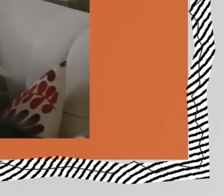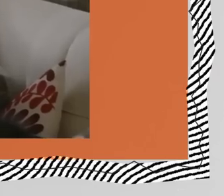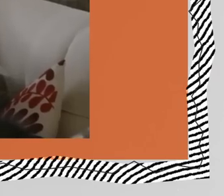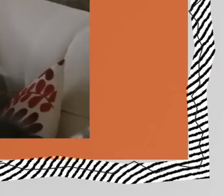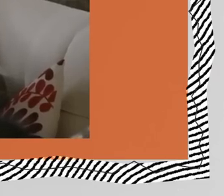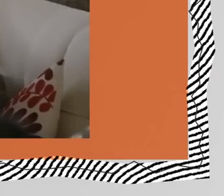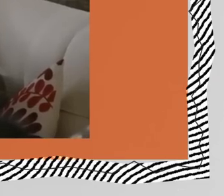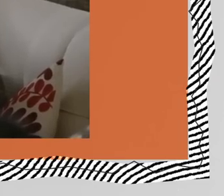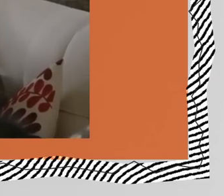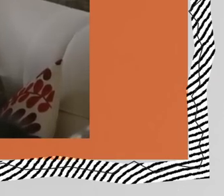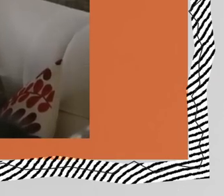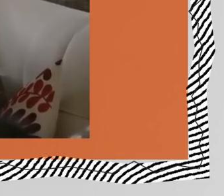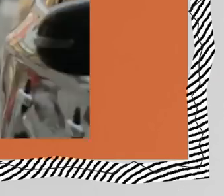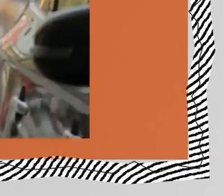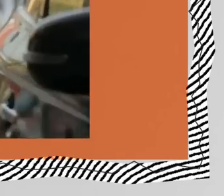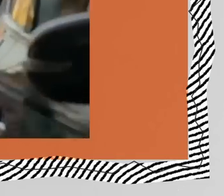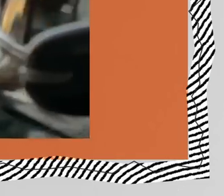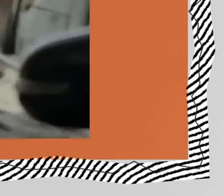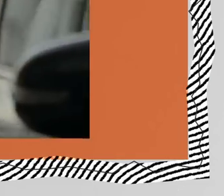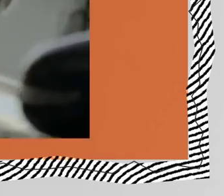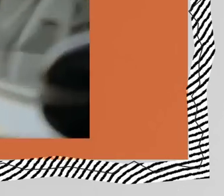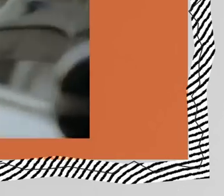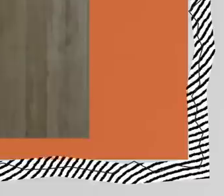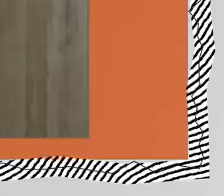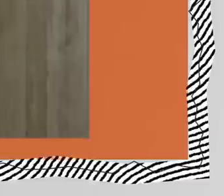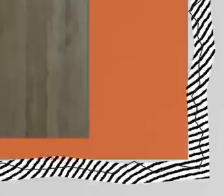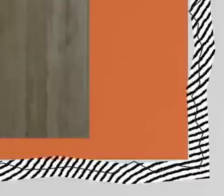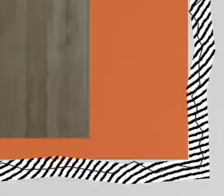tem que dar certo